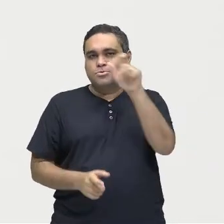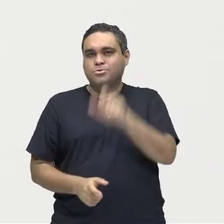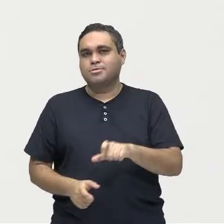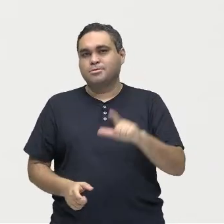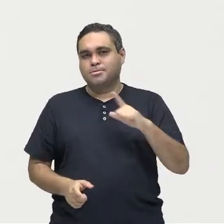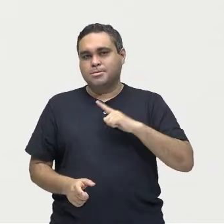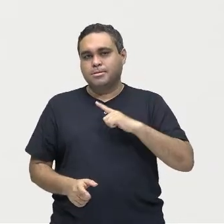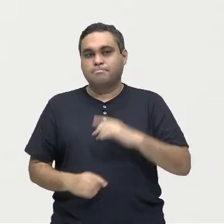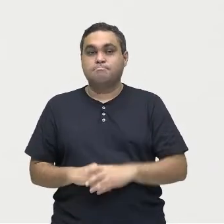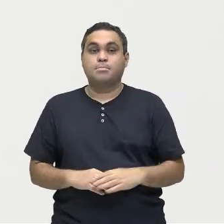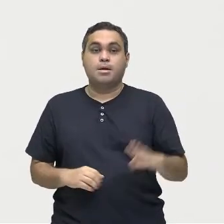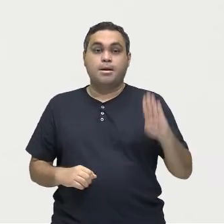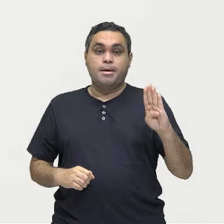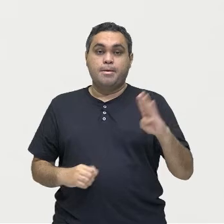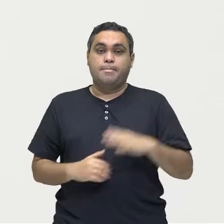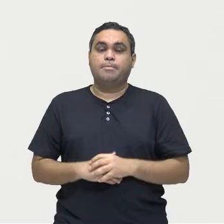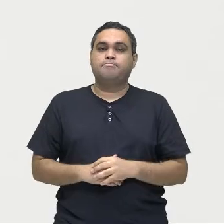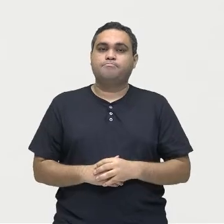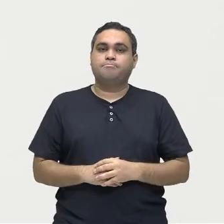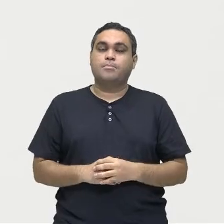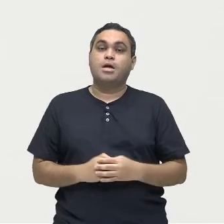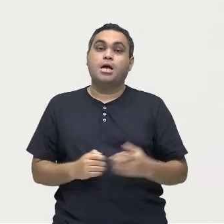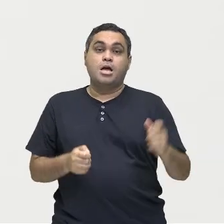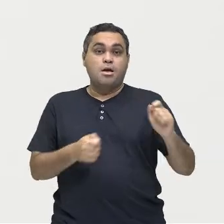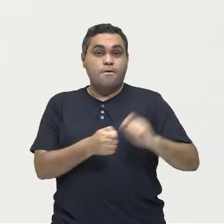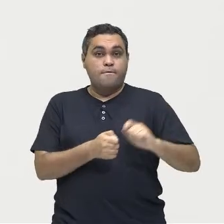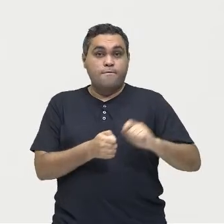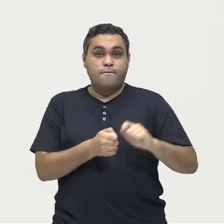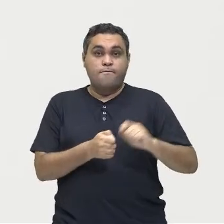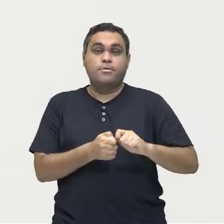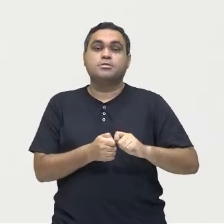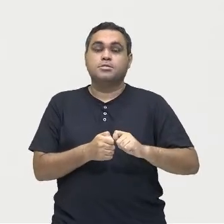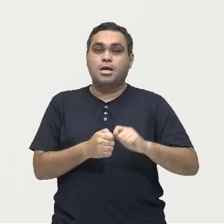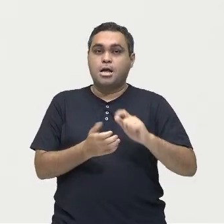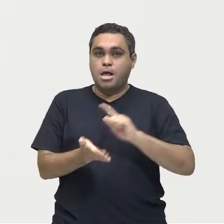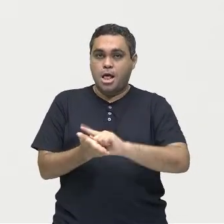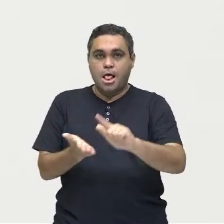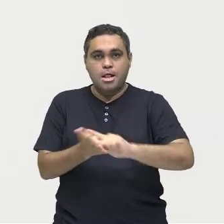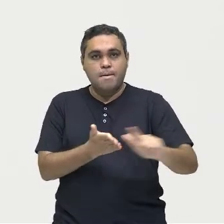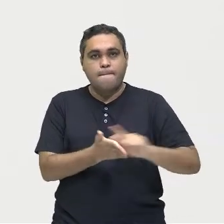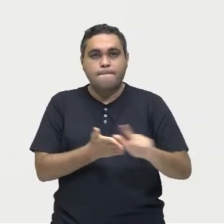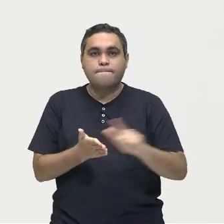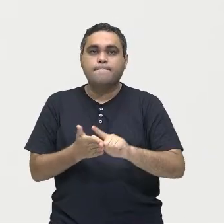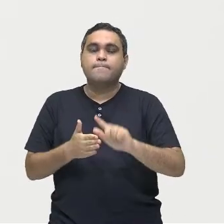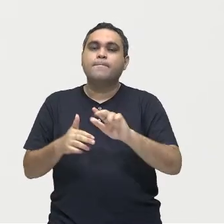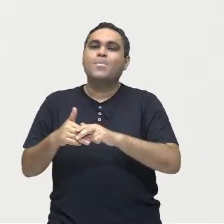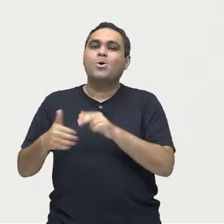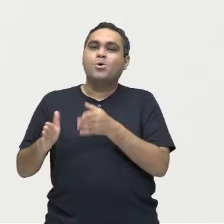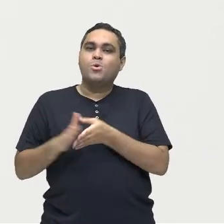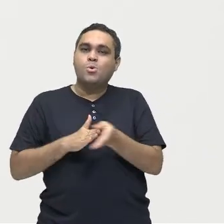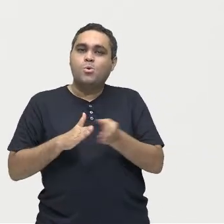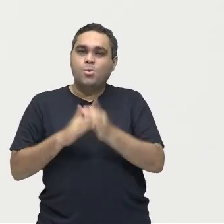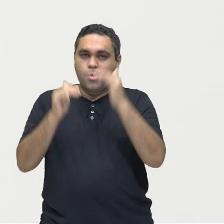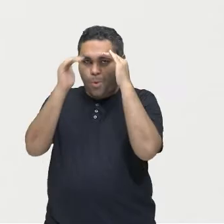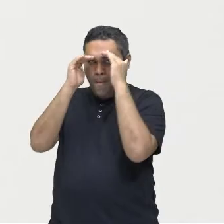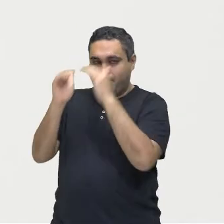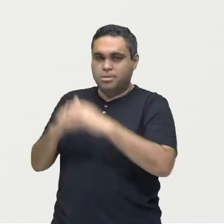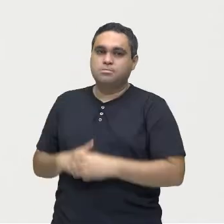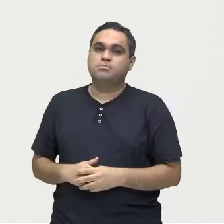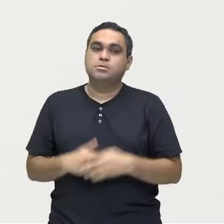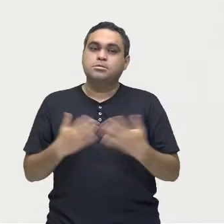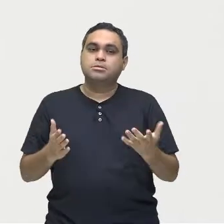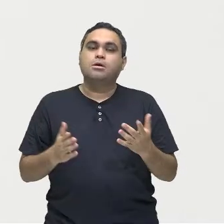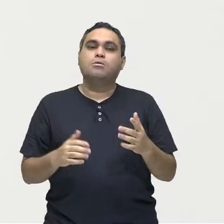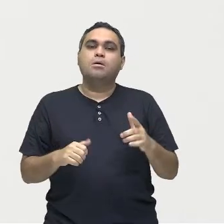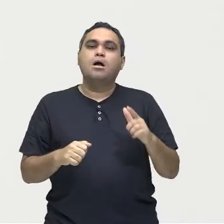limpeza conforme foi instruída. Basta eu perguntar ao verbo, né? Alguém fez